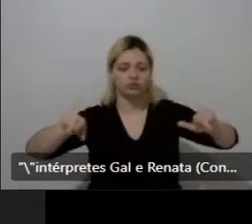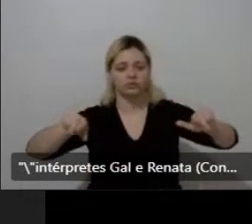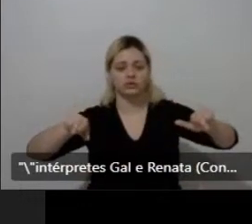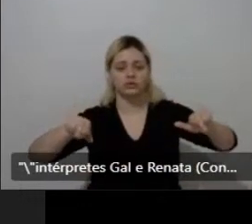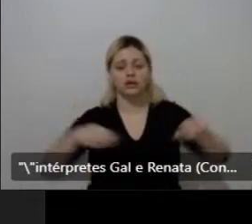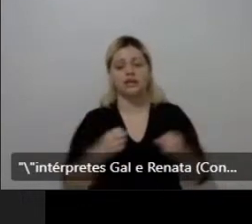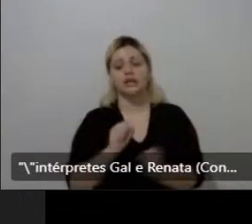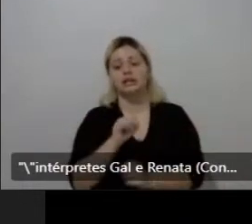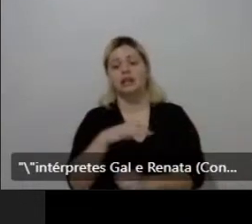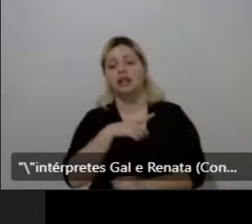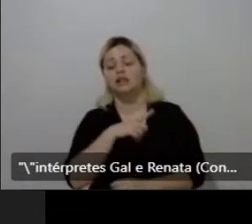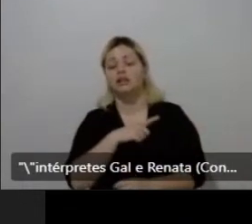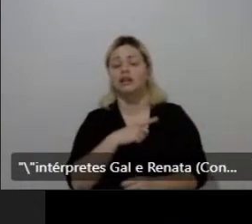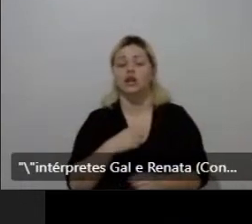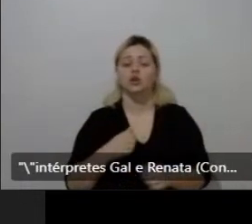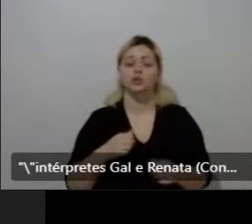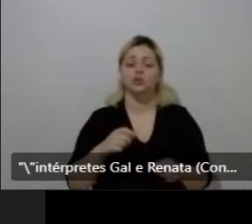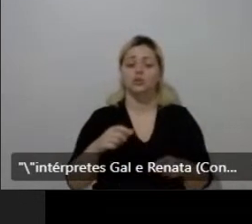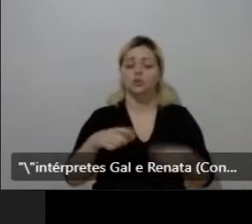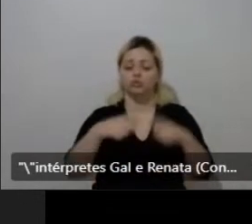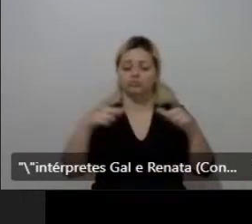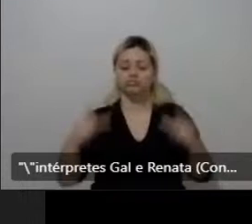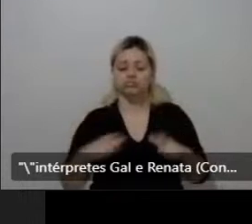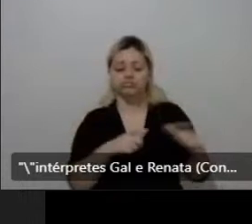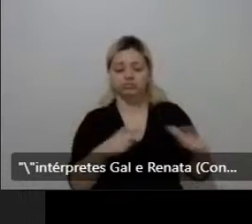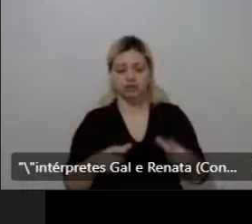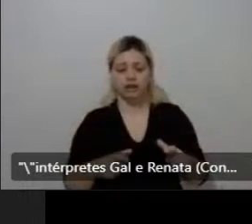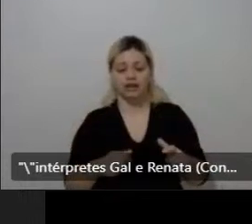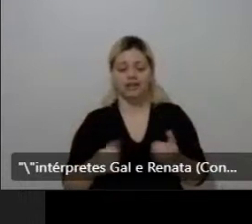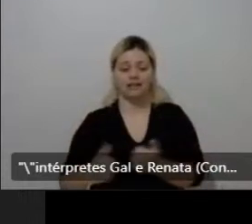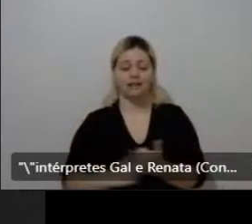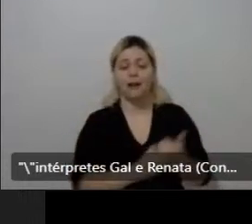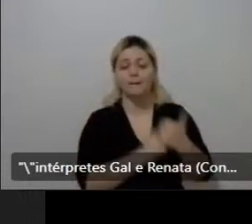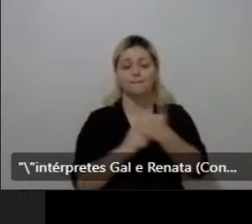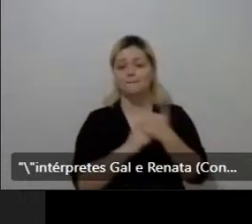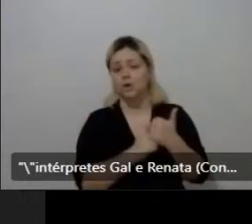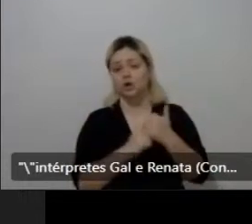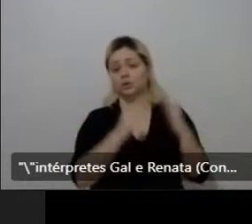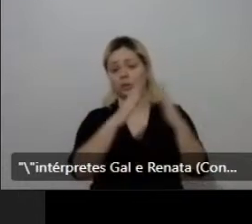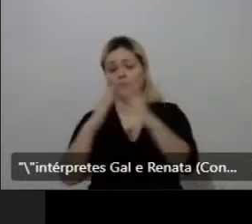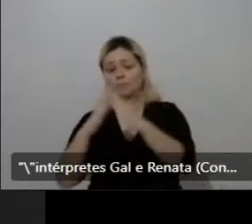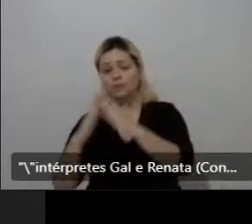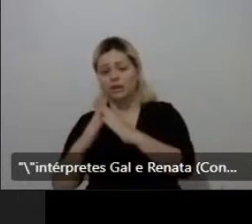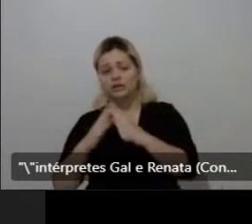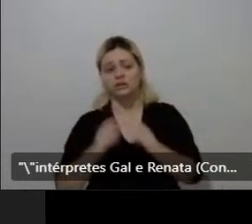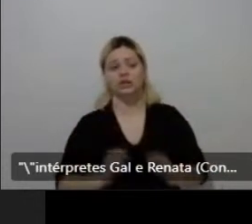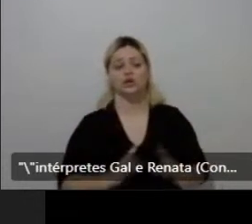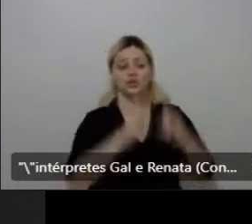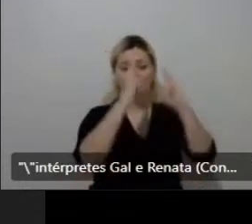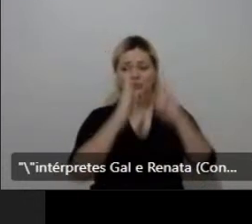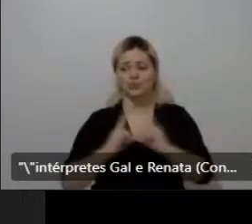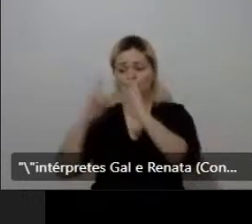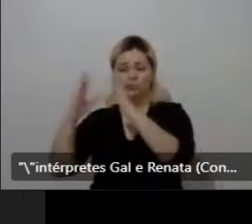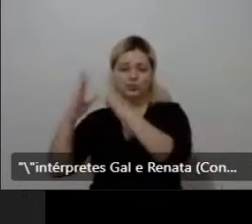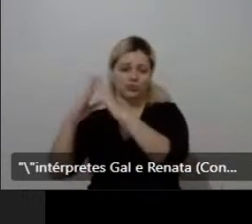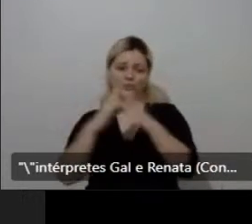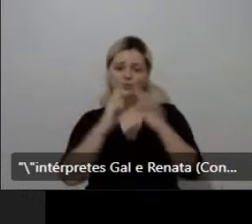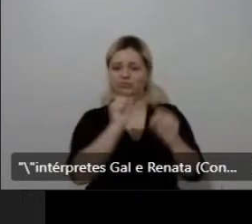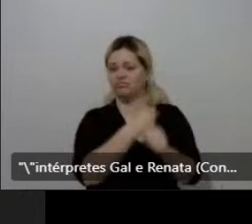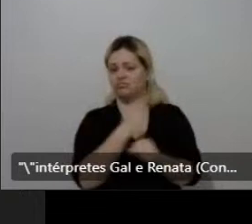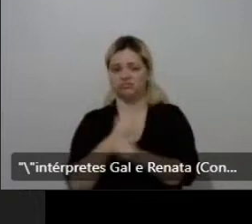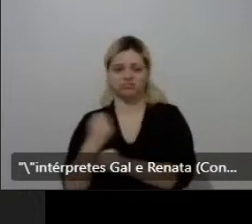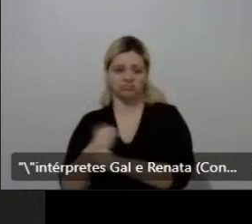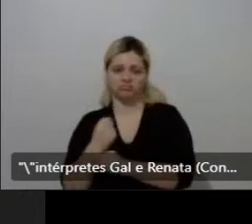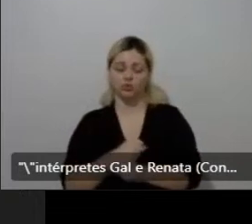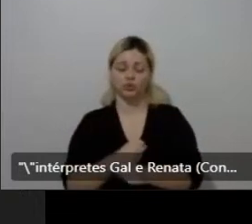campo, ela é apoiada pelas empresas do mercado imobiliário, pelas construtoras que estão na base de apoio do ministro do